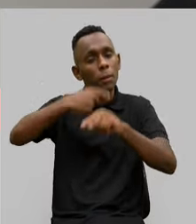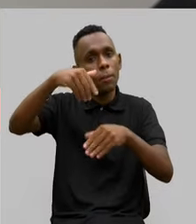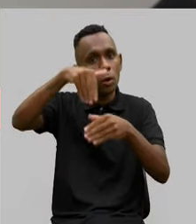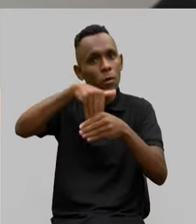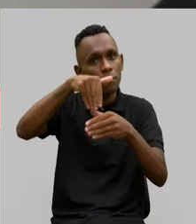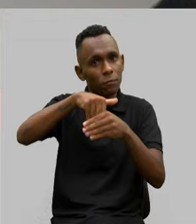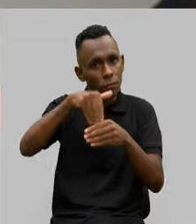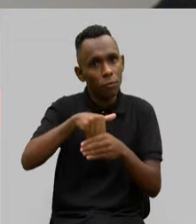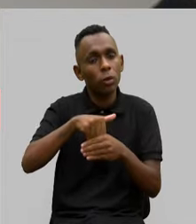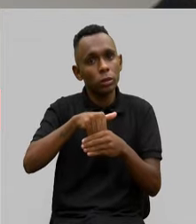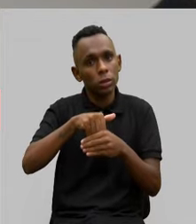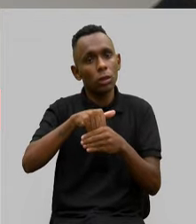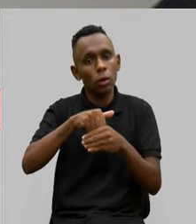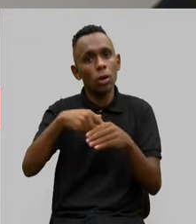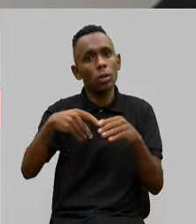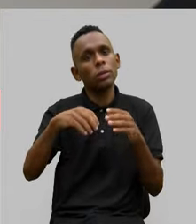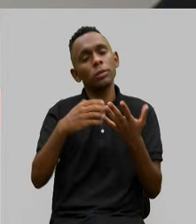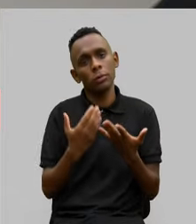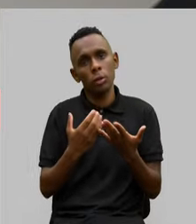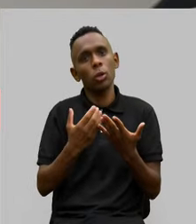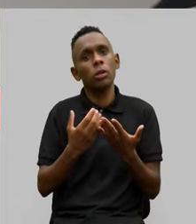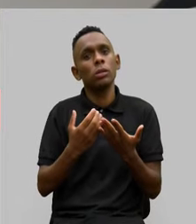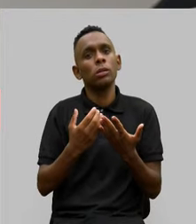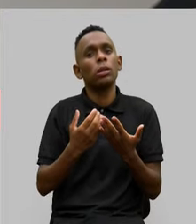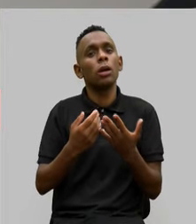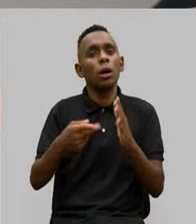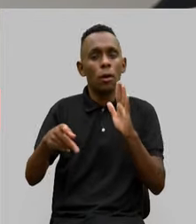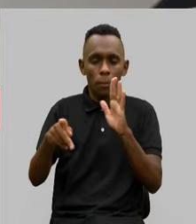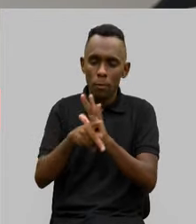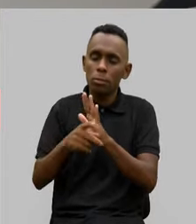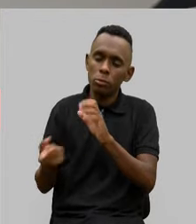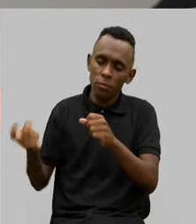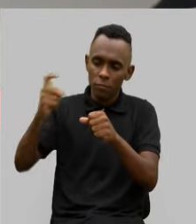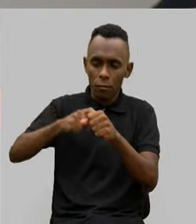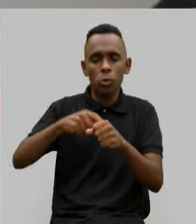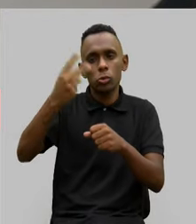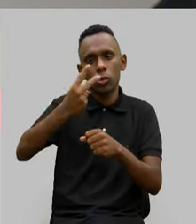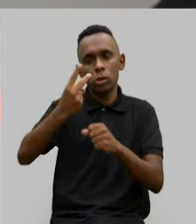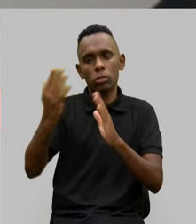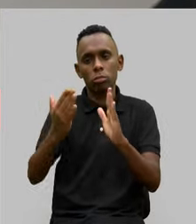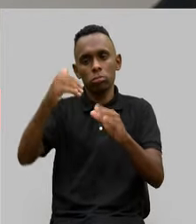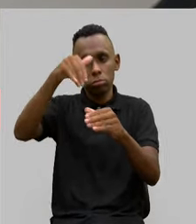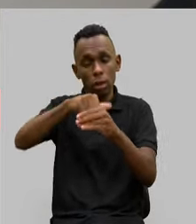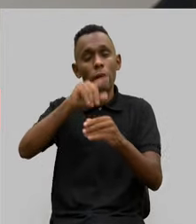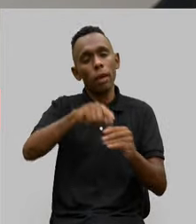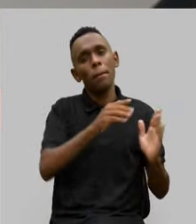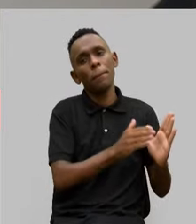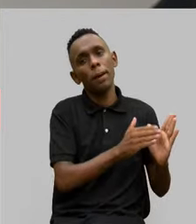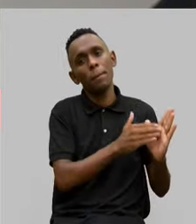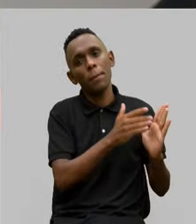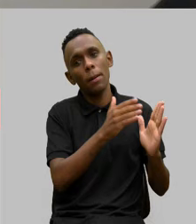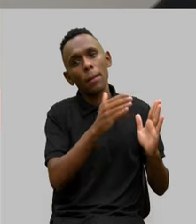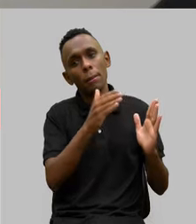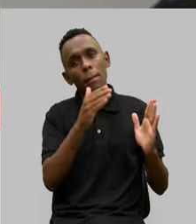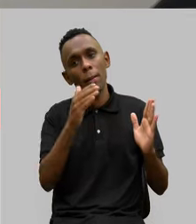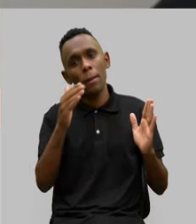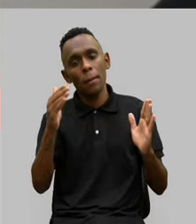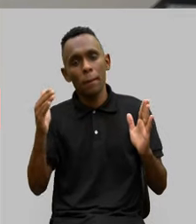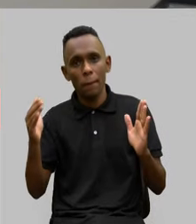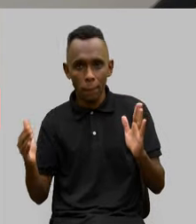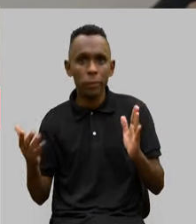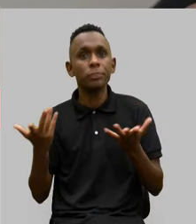eh na comissão volta para segundo turno Então essa é a é a dinâmica que nós temos que nos apropriar dela